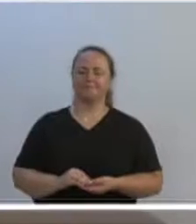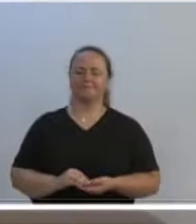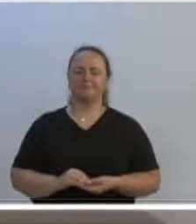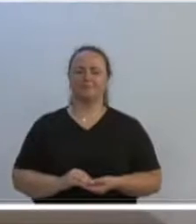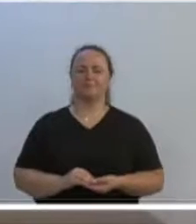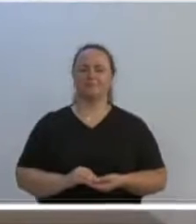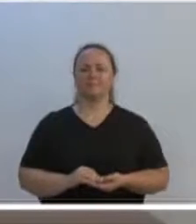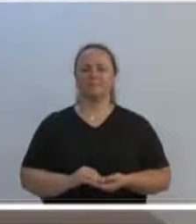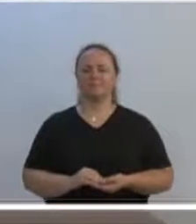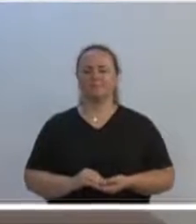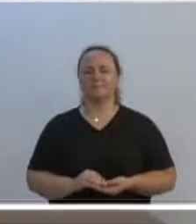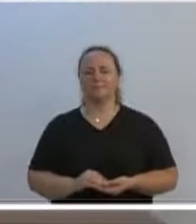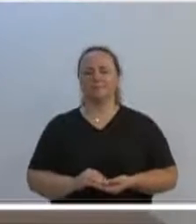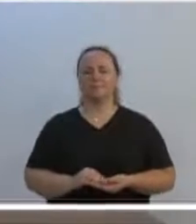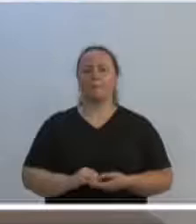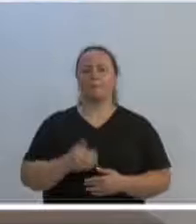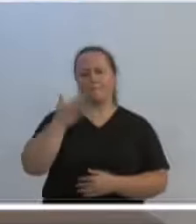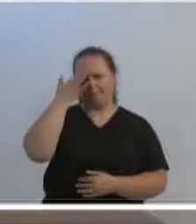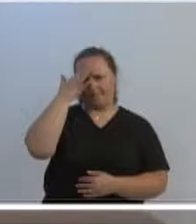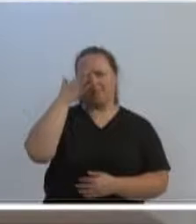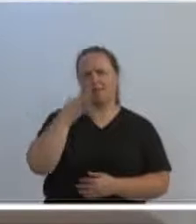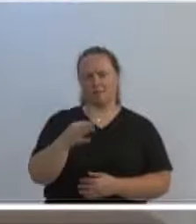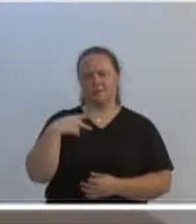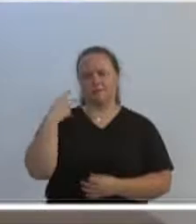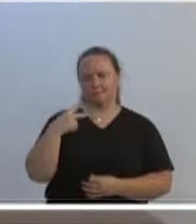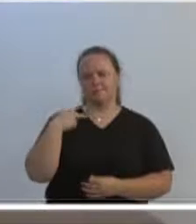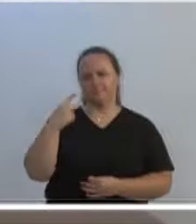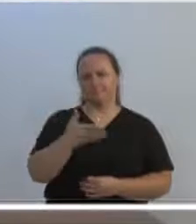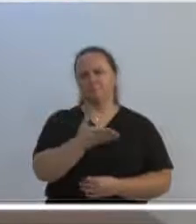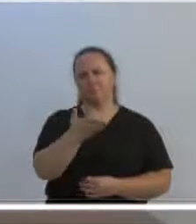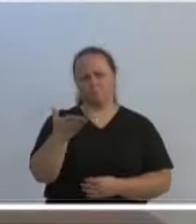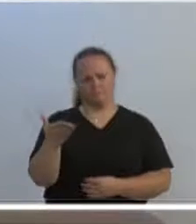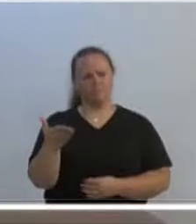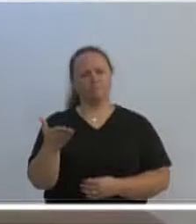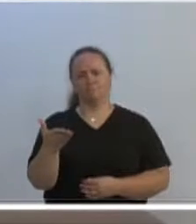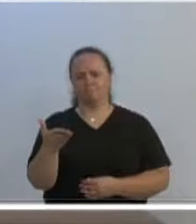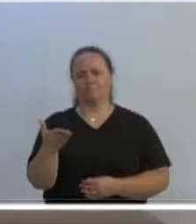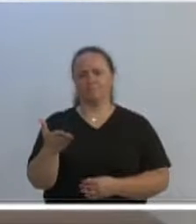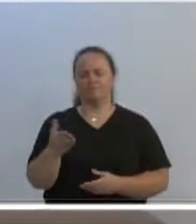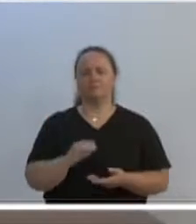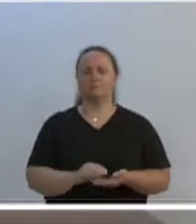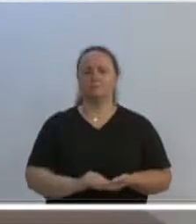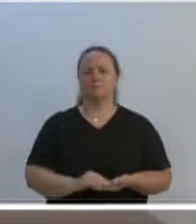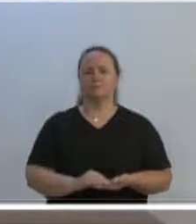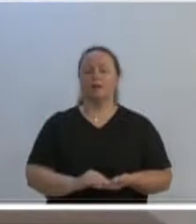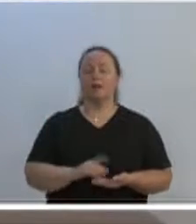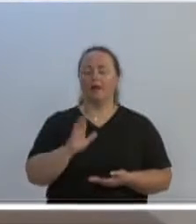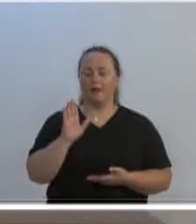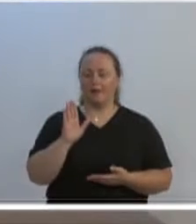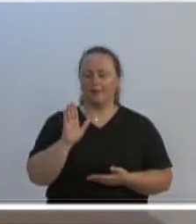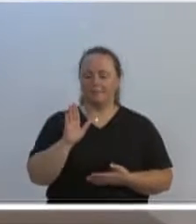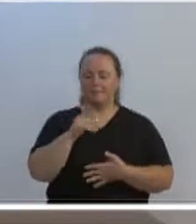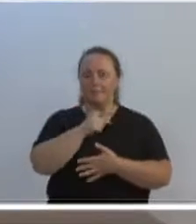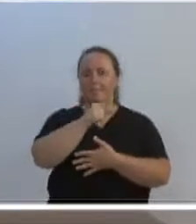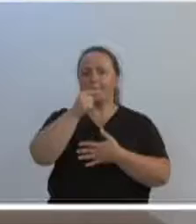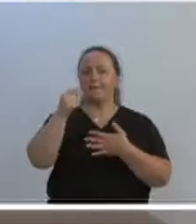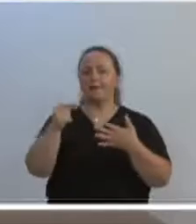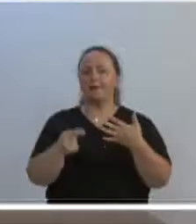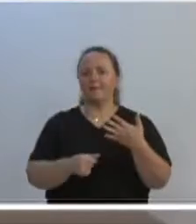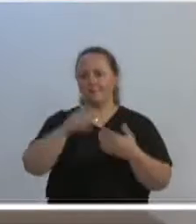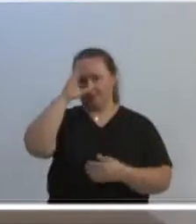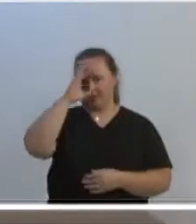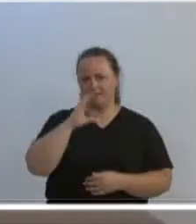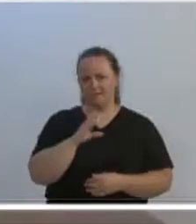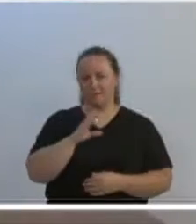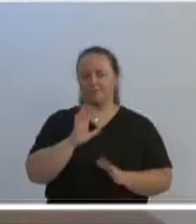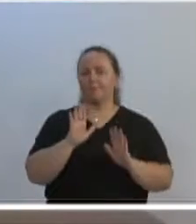Muito obrigado. Eu entendo, vereador Almir Vieira, que se trata de um benefício ao cidadão. Veja bem,